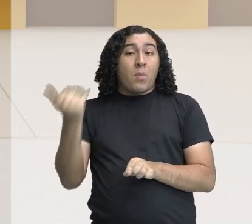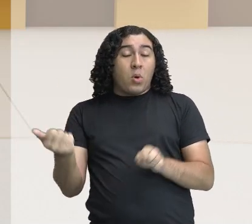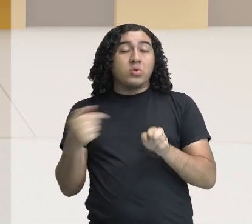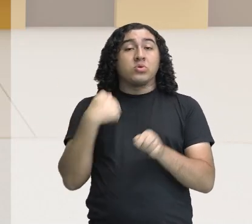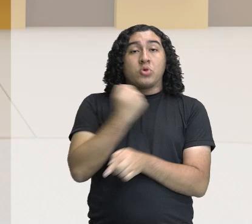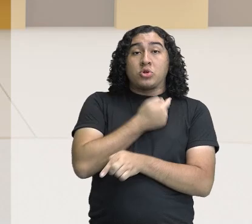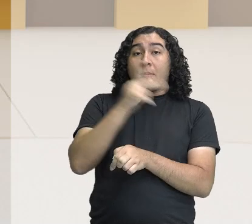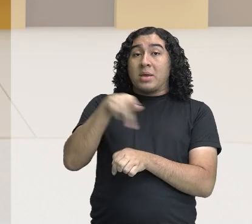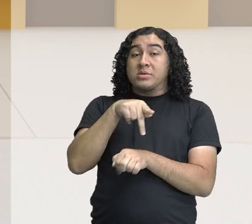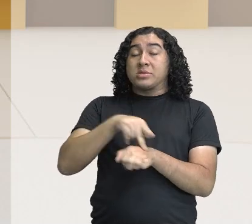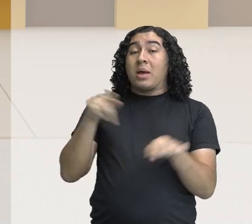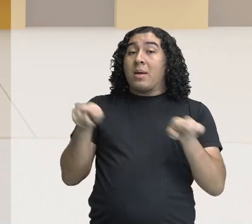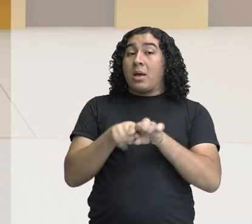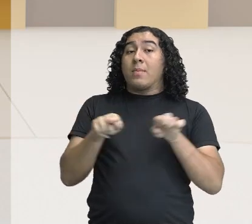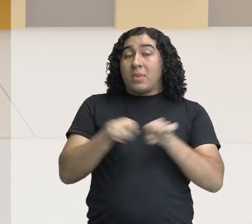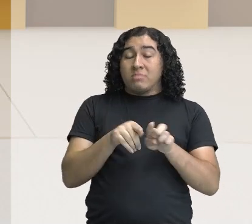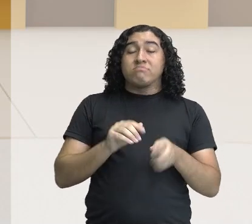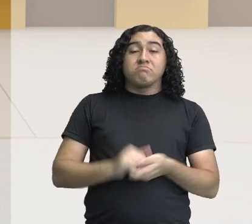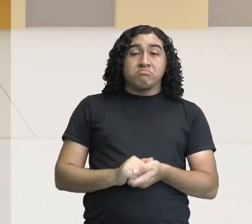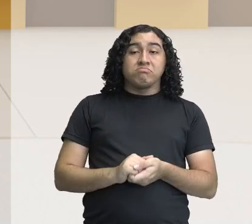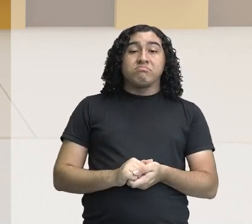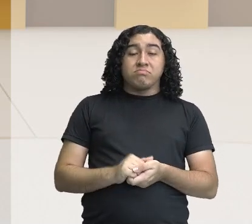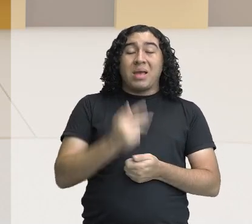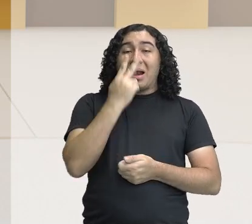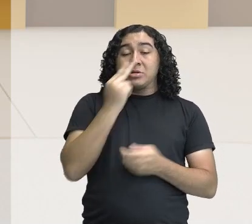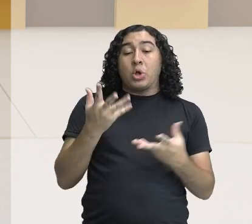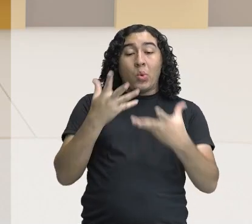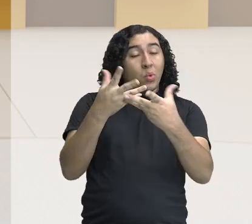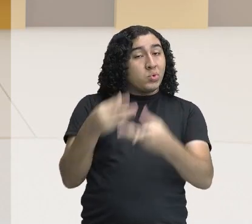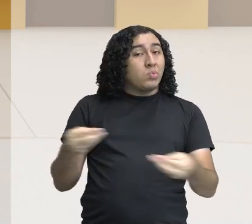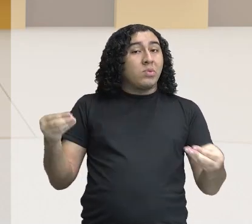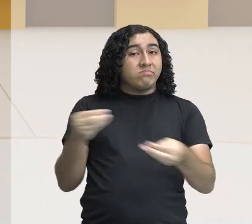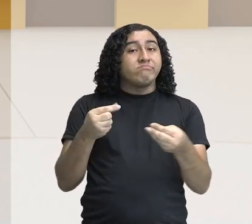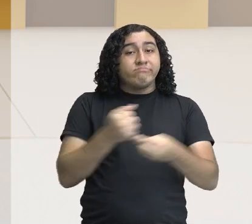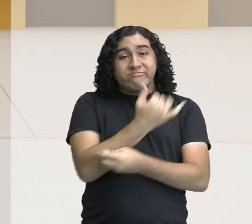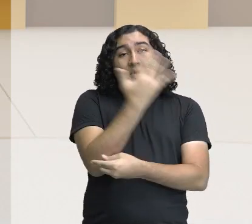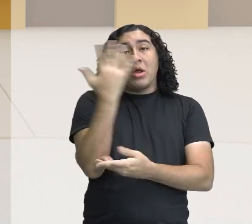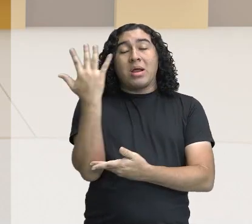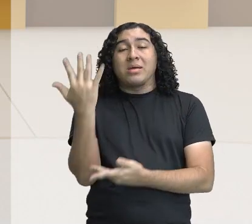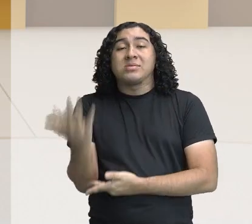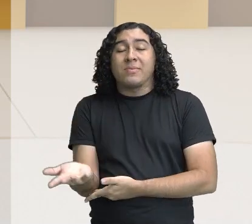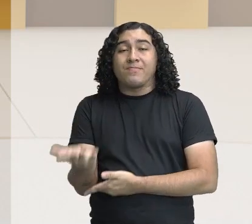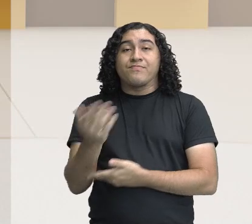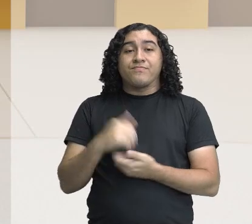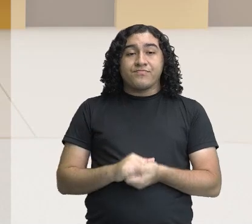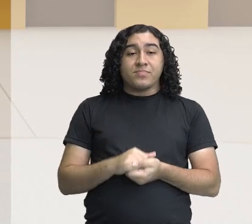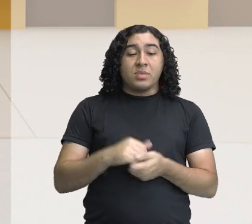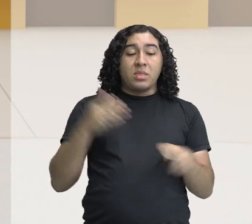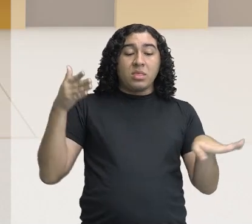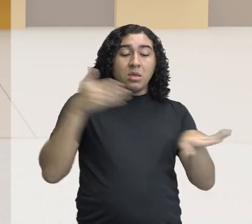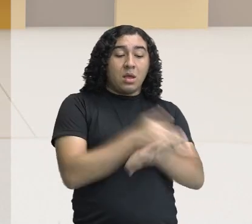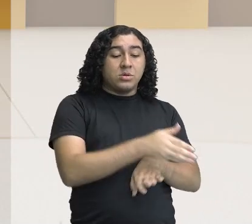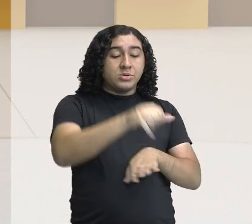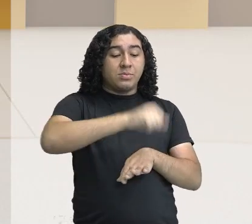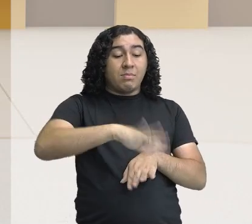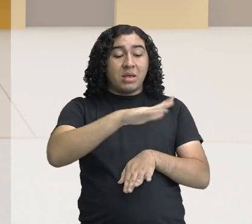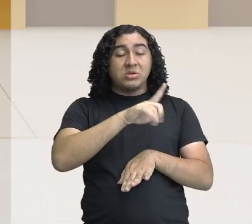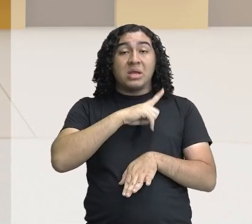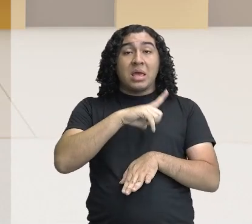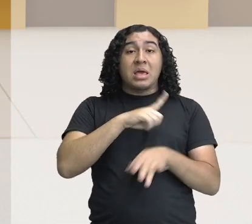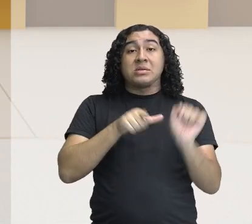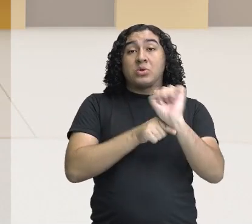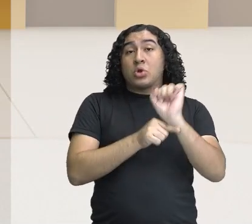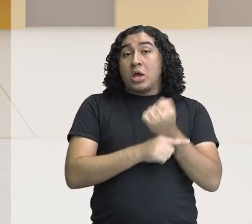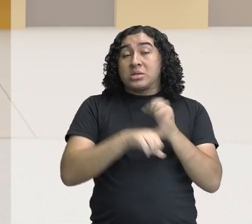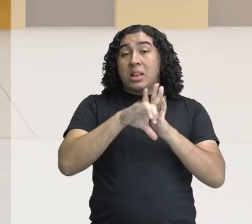do nosso país, né, gente? E isso vai destruindo cada vez mais as florestas, entrando em áreas que são protegidas,